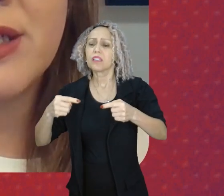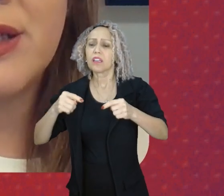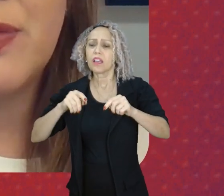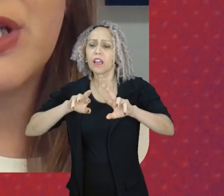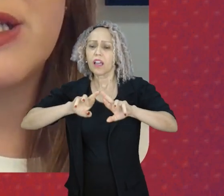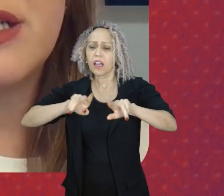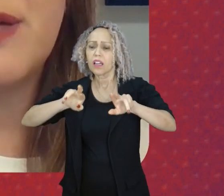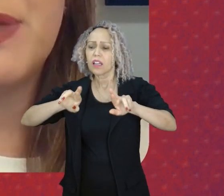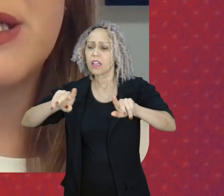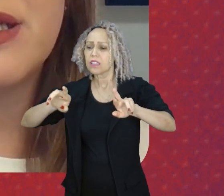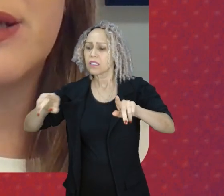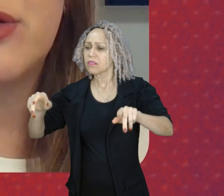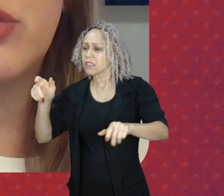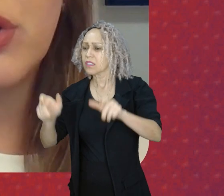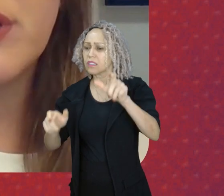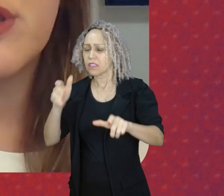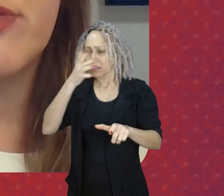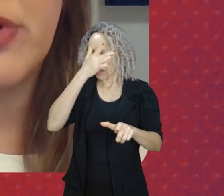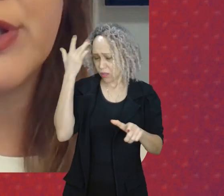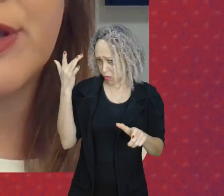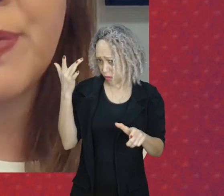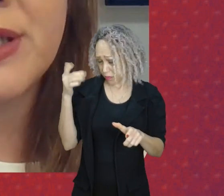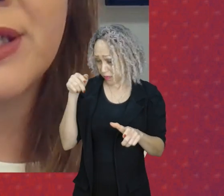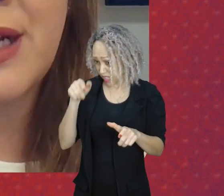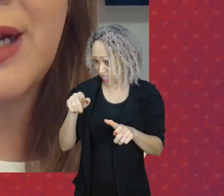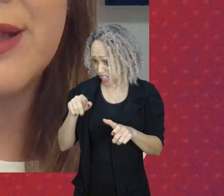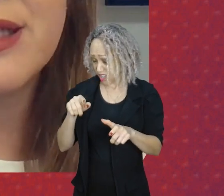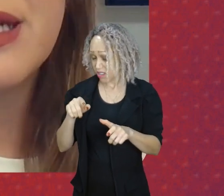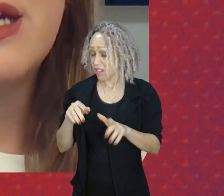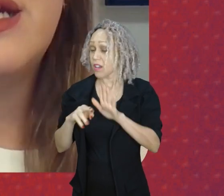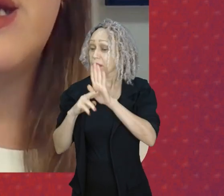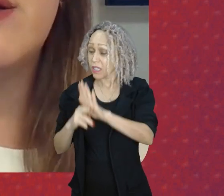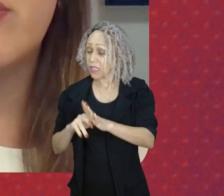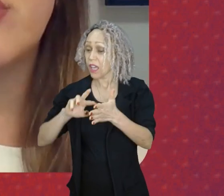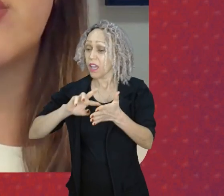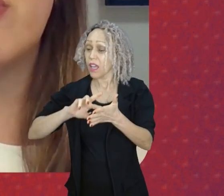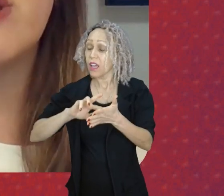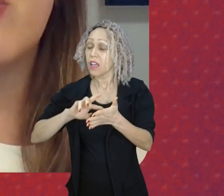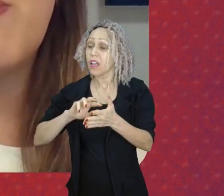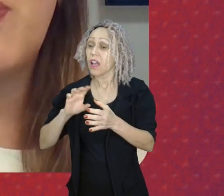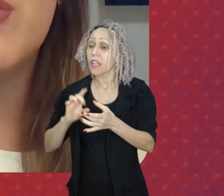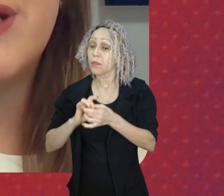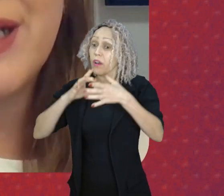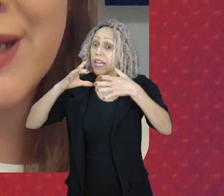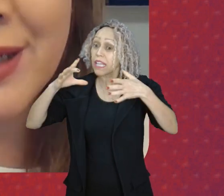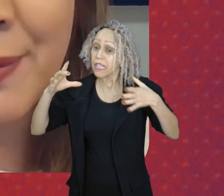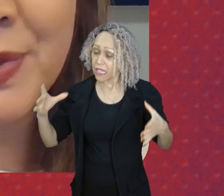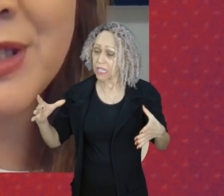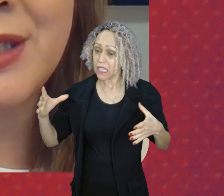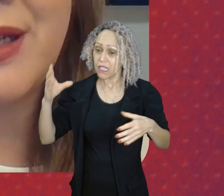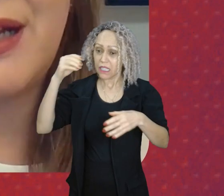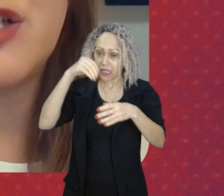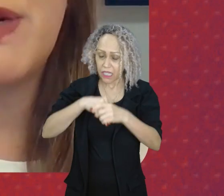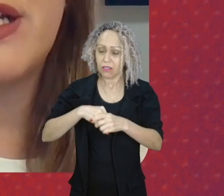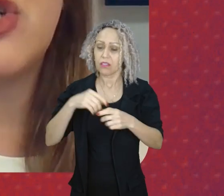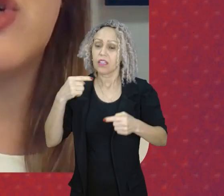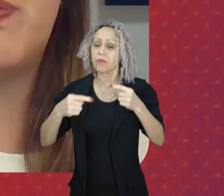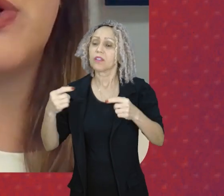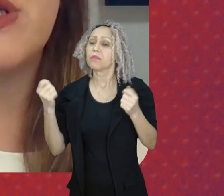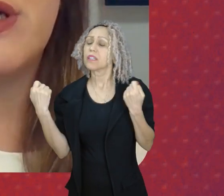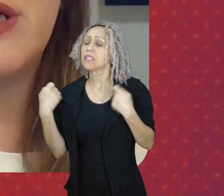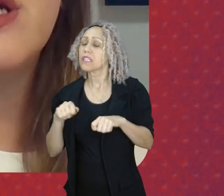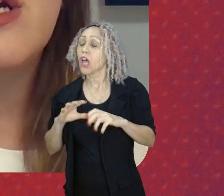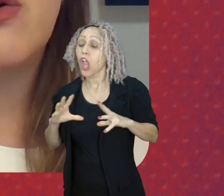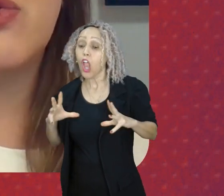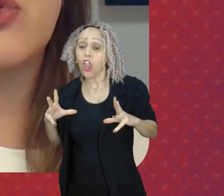a democracia. A democracia, ela precisa ter todas as vozes representadas e todas as vozes com poder representadas para que a